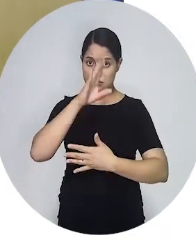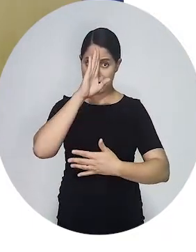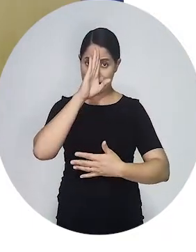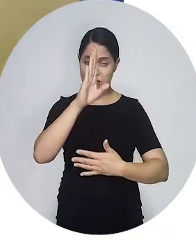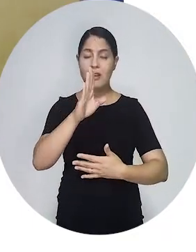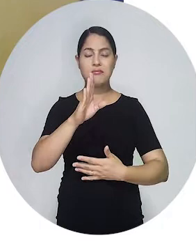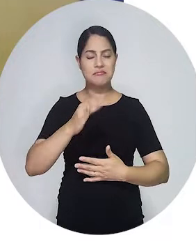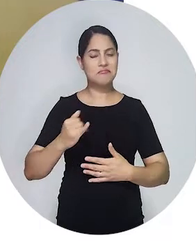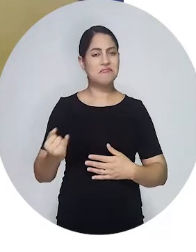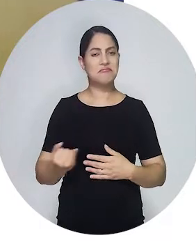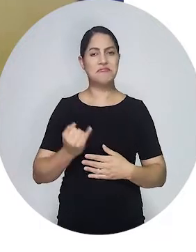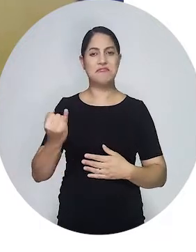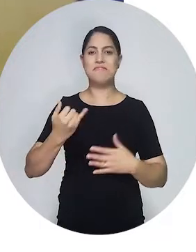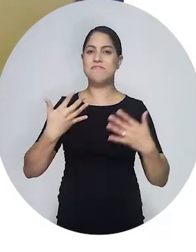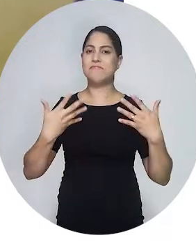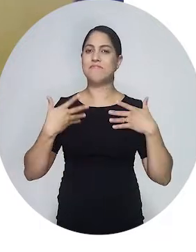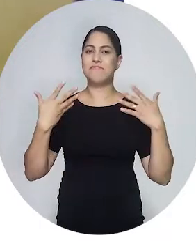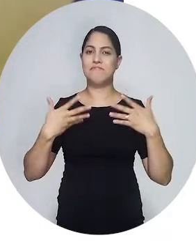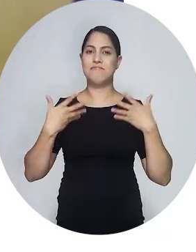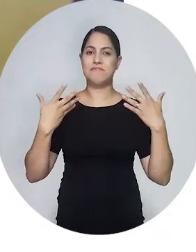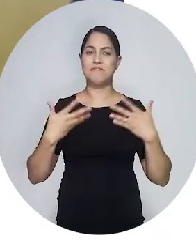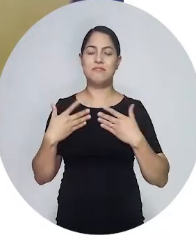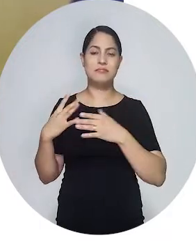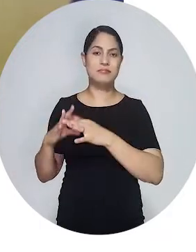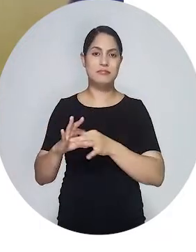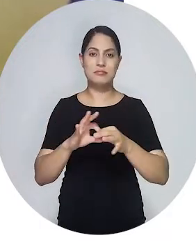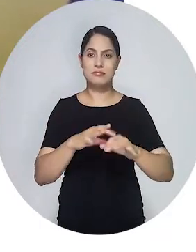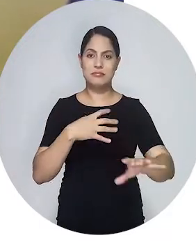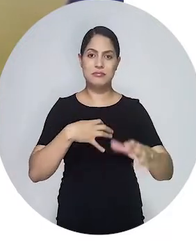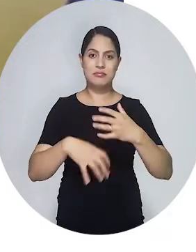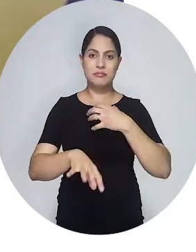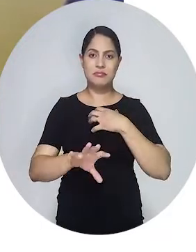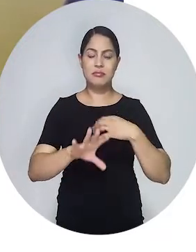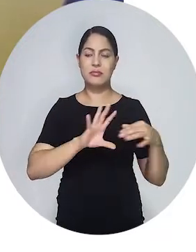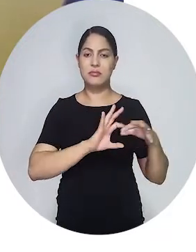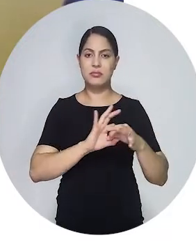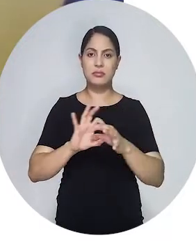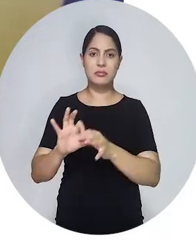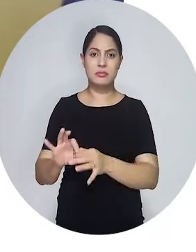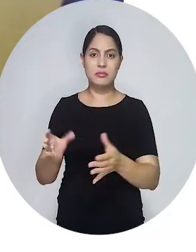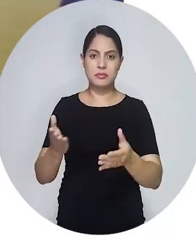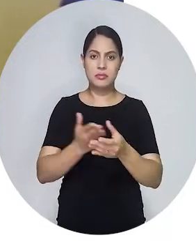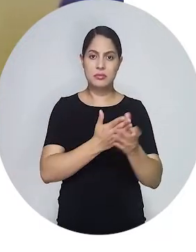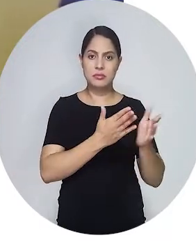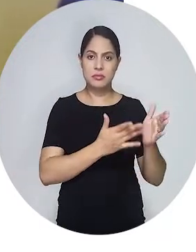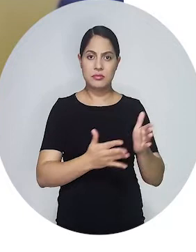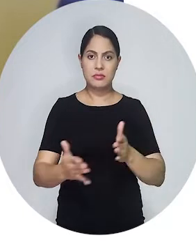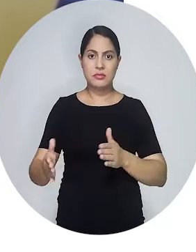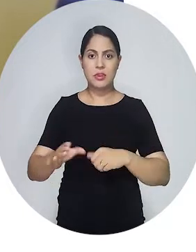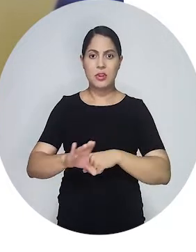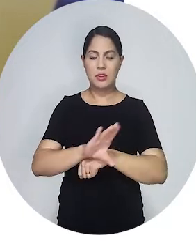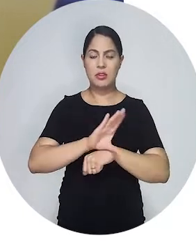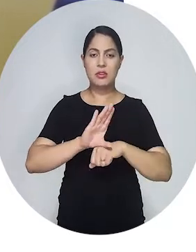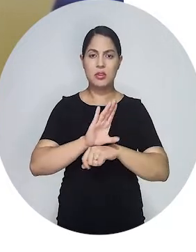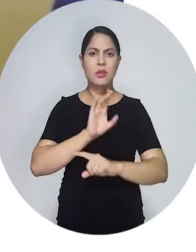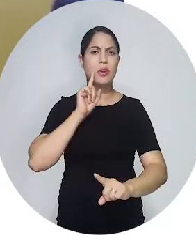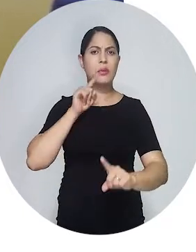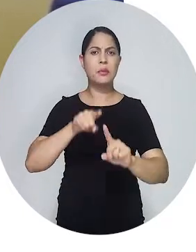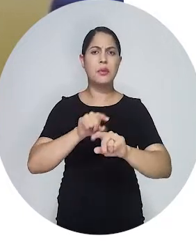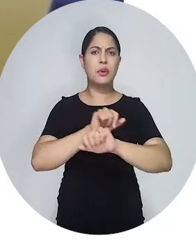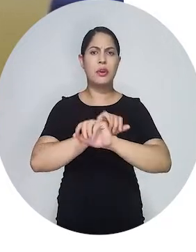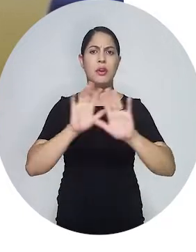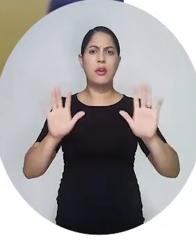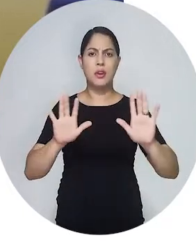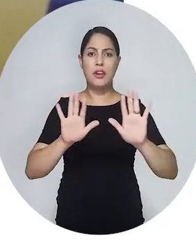pela advocacia com entusiasmo, por ratificar a relevância de comportamentos alinhados à solidariedade em ambiente processual e